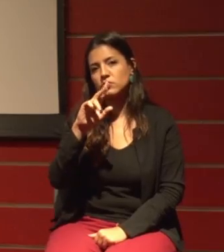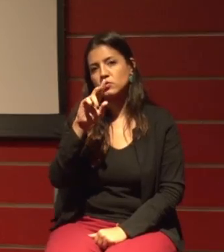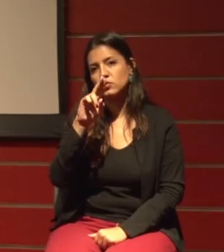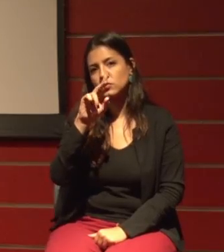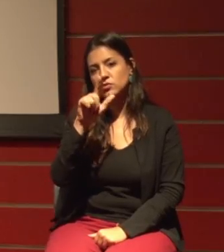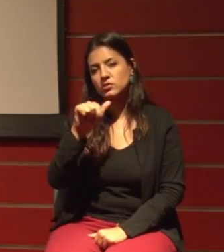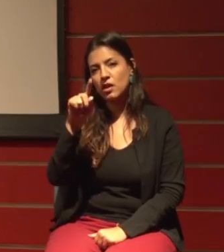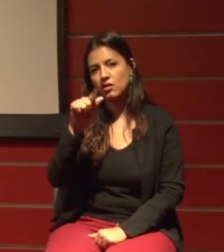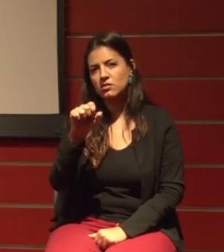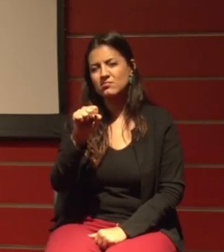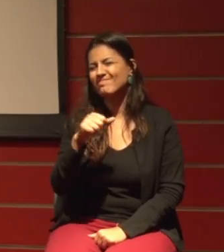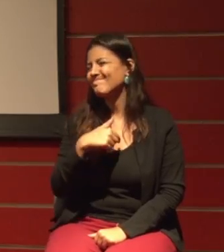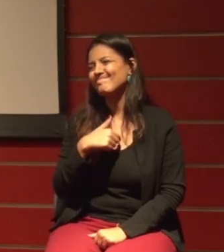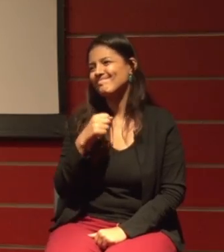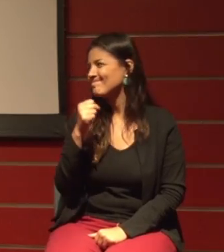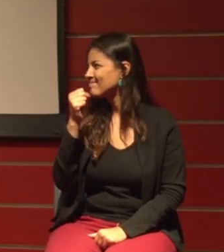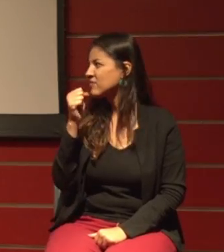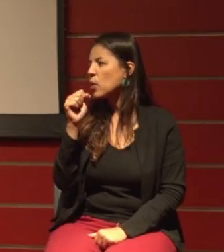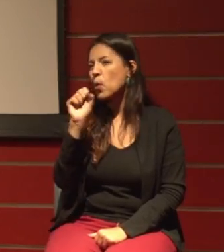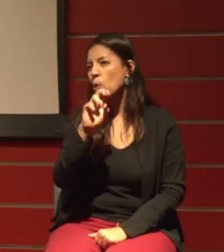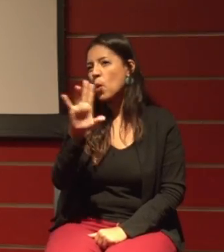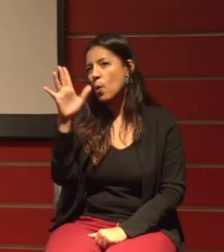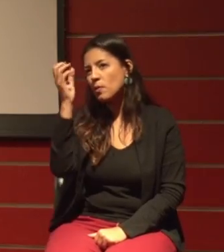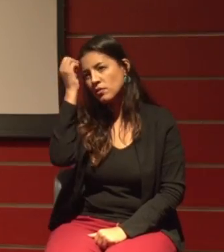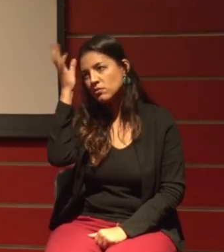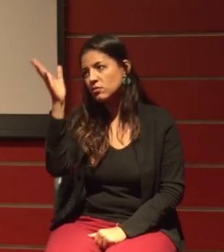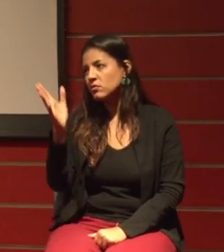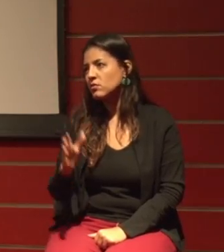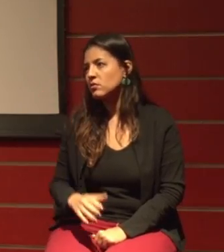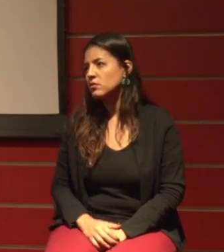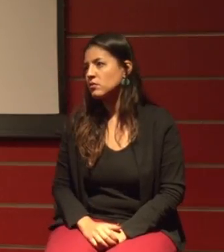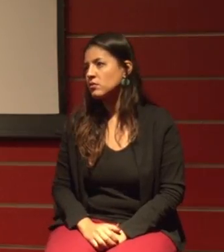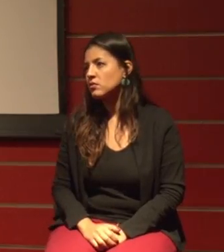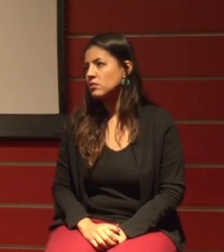eu eu não sei pelo nome eu não tô